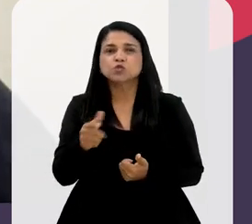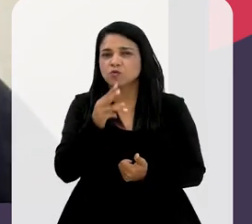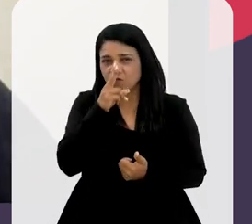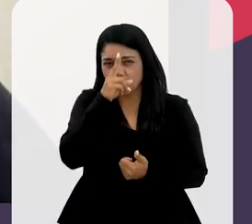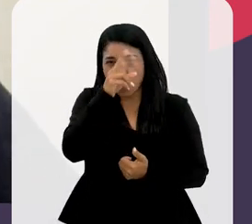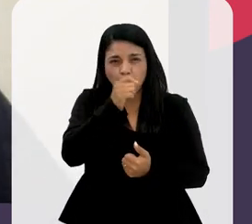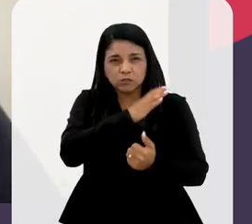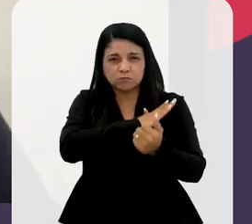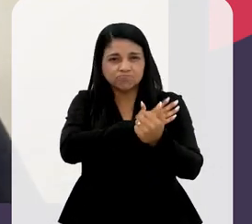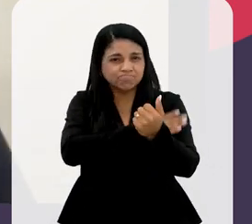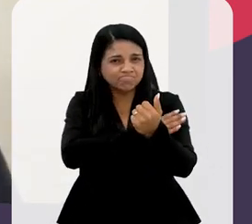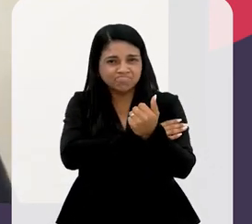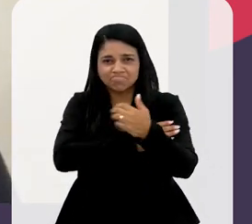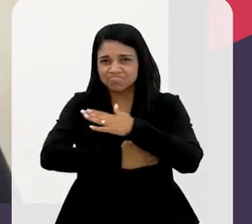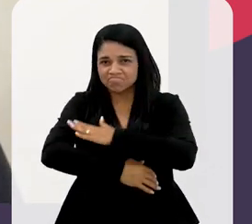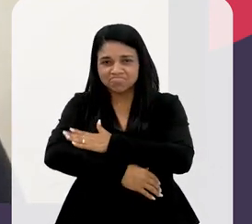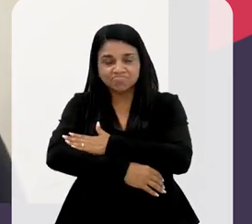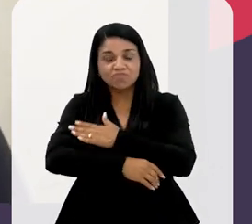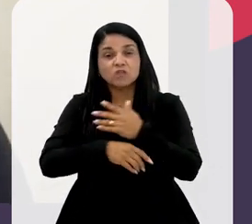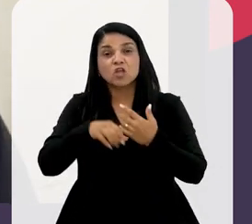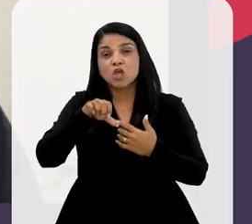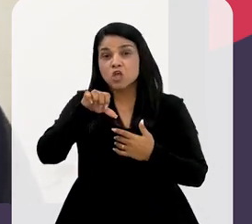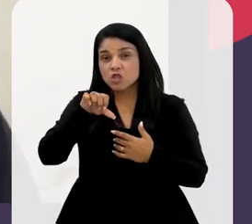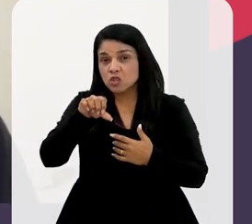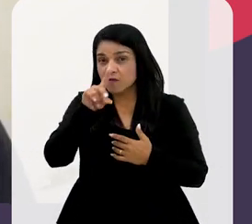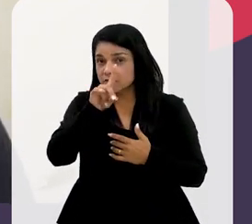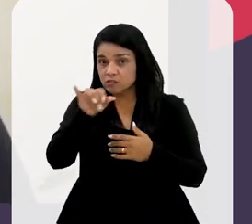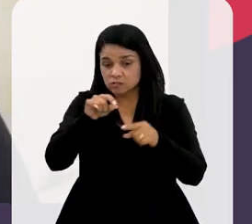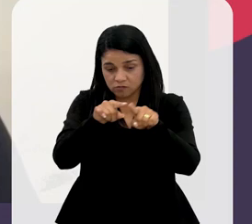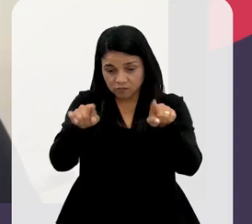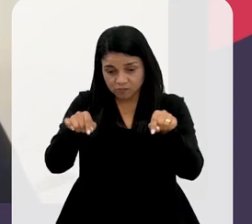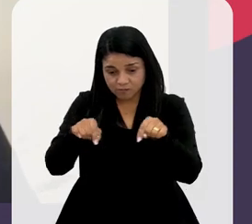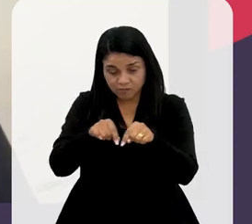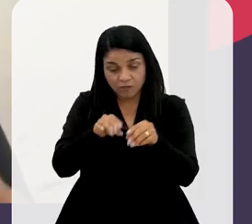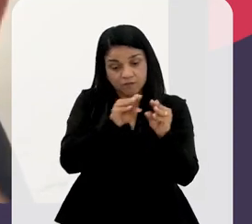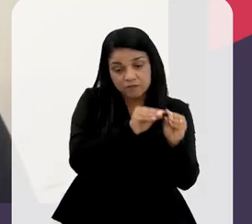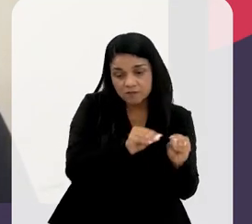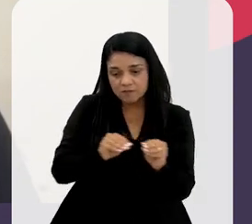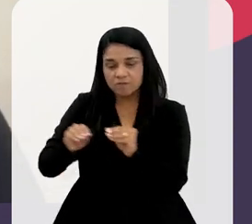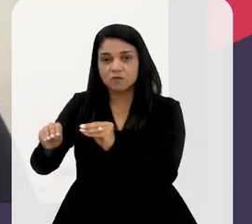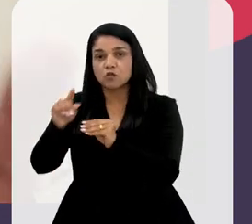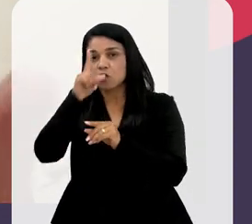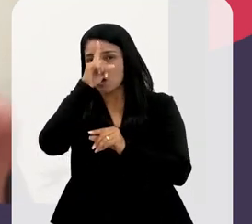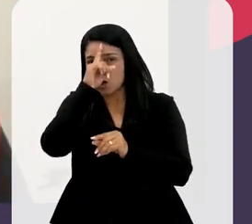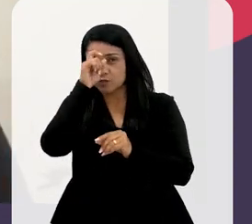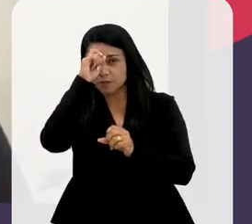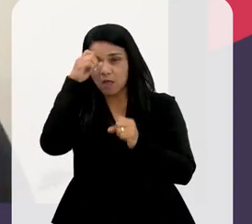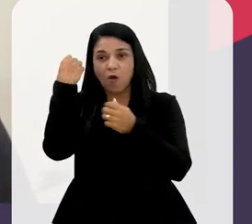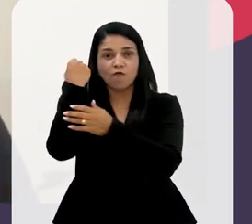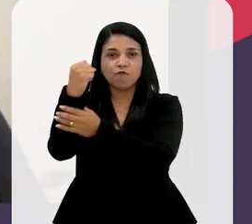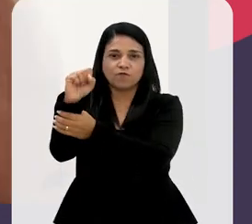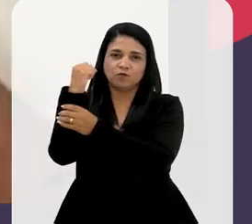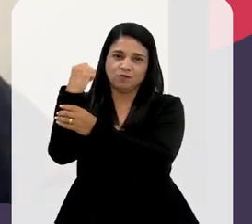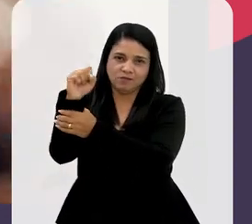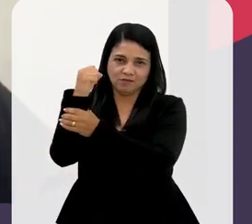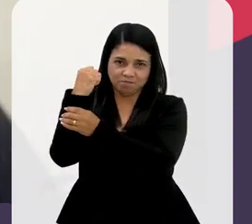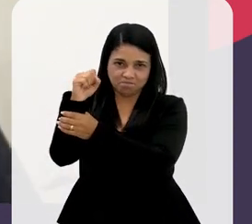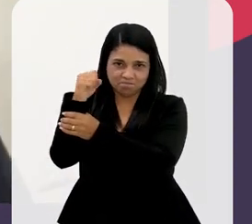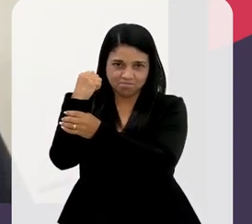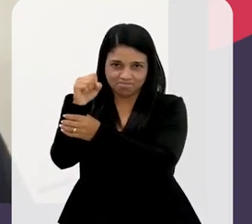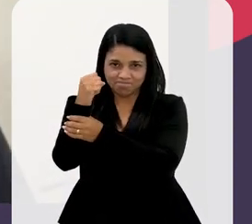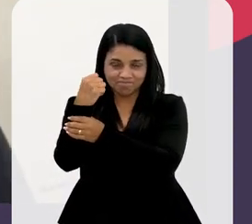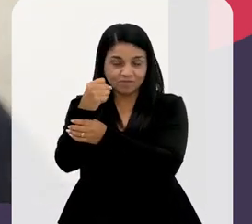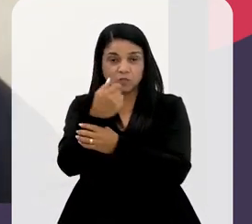força ainda. Aí, depois desses 9 dias de quarto, eu fui transferido para um hospital de reabilitação, onde eu só